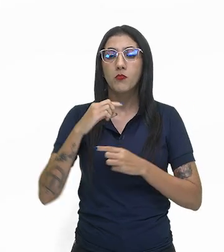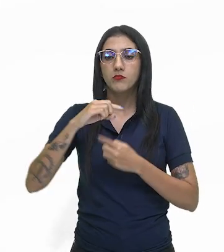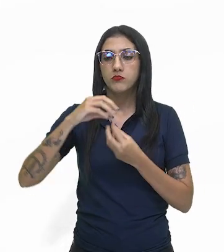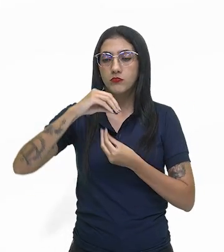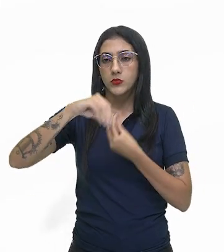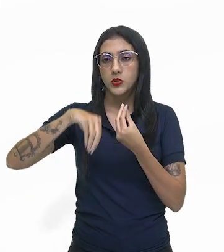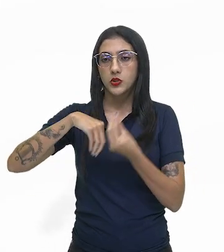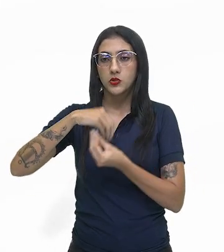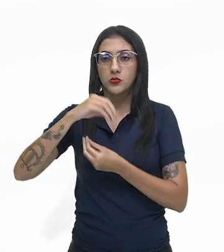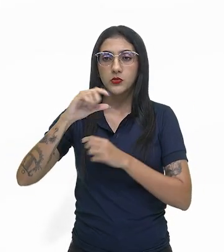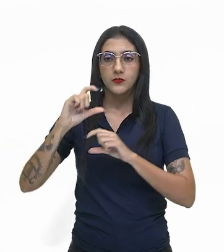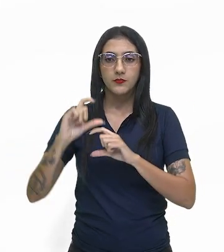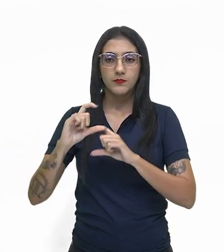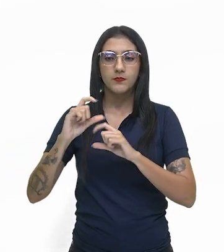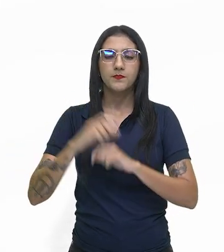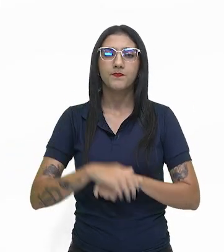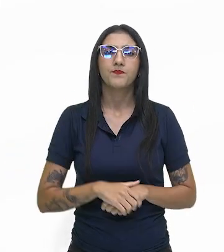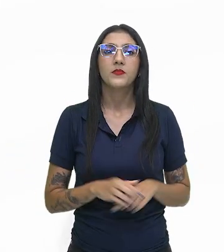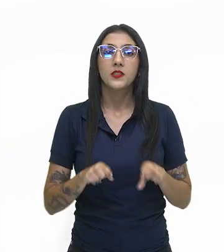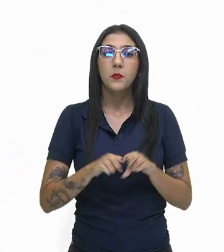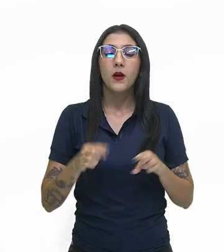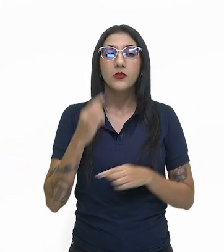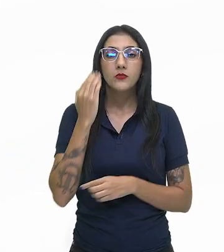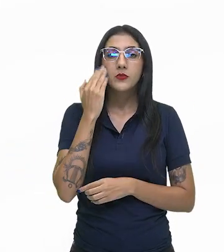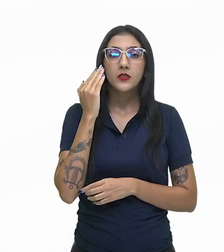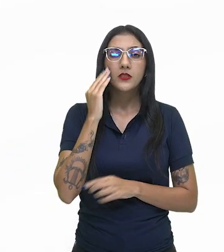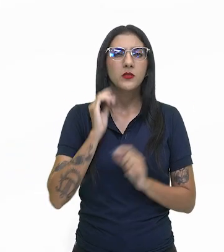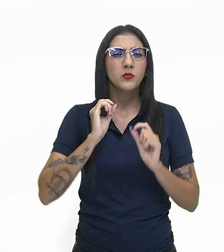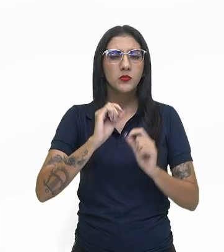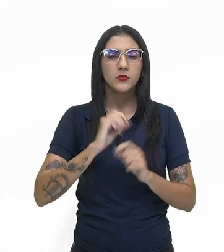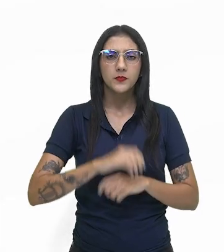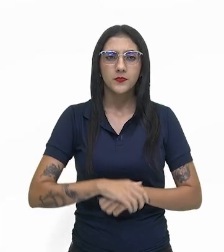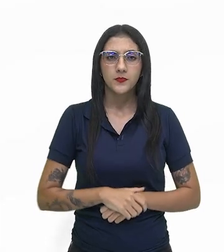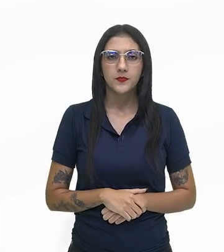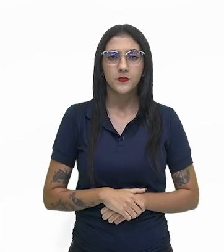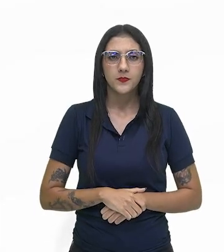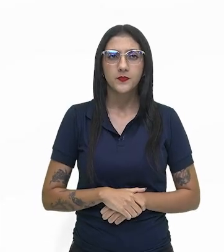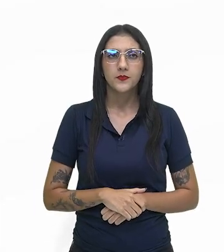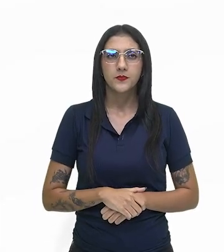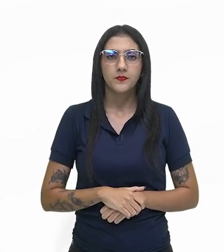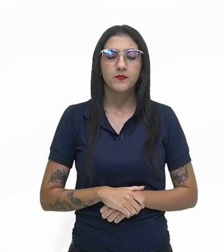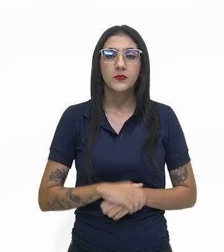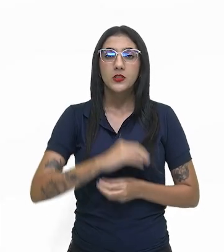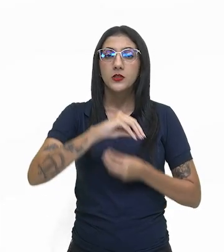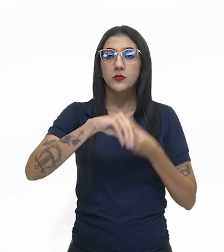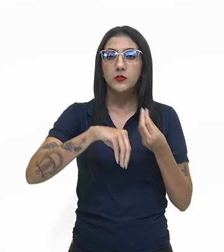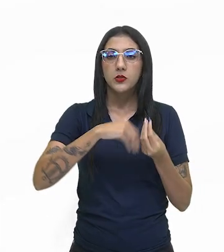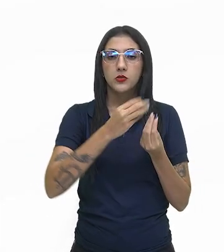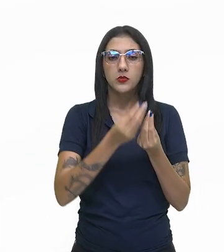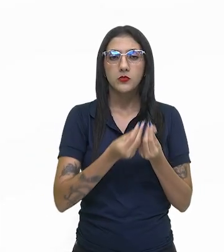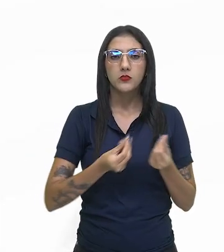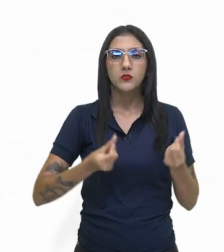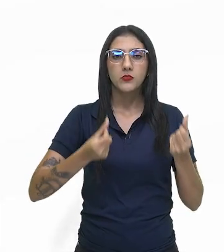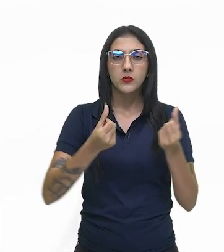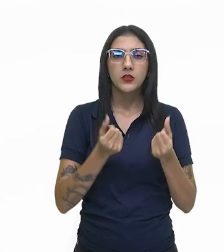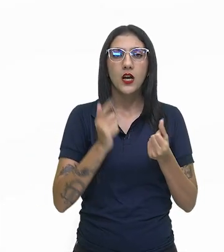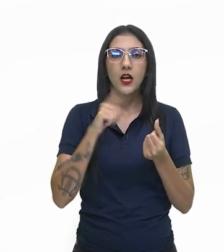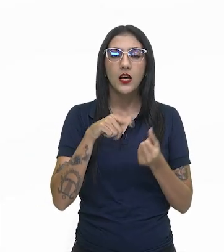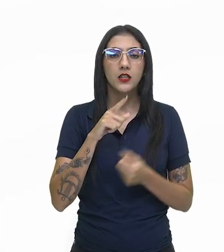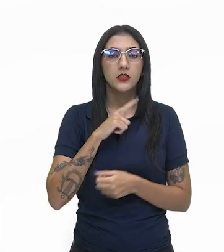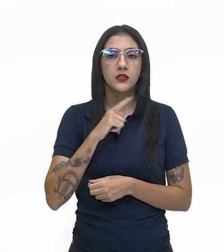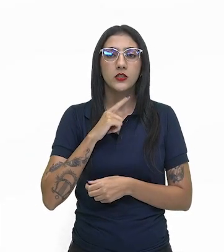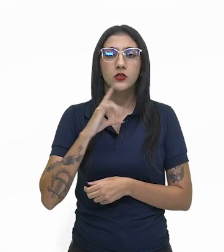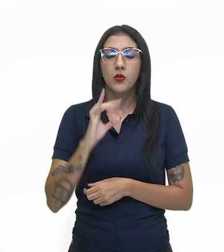heterogêneas. Mas vamos entender o que são misturas homogêneas, As misturas homogêneas são aquelas que apresentam